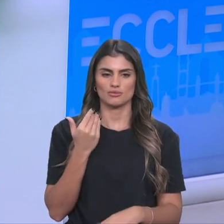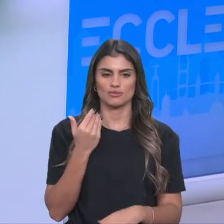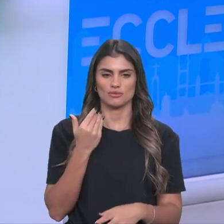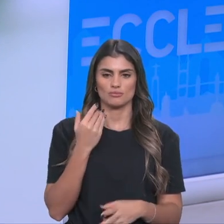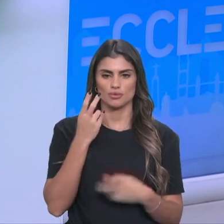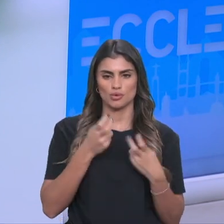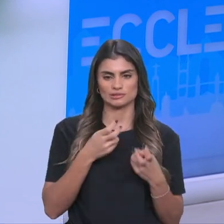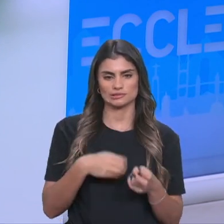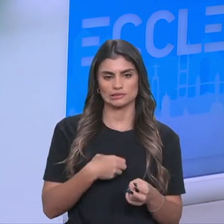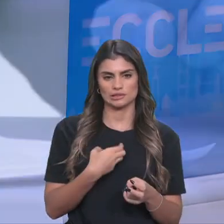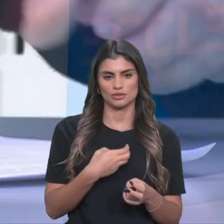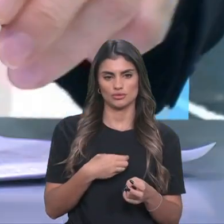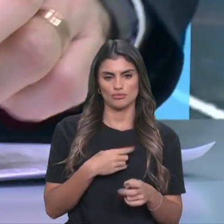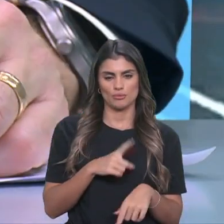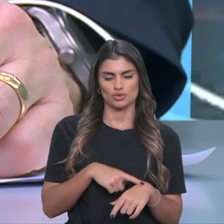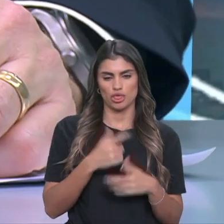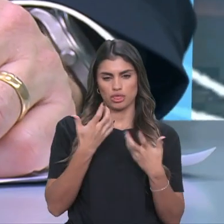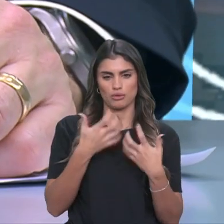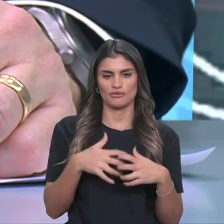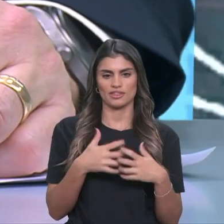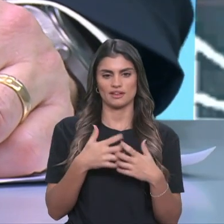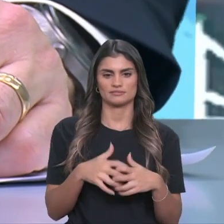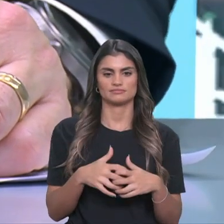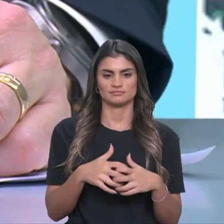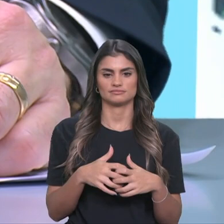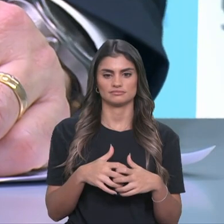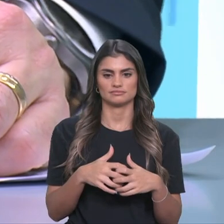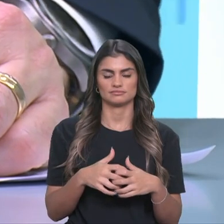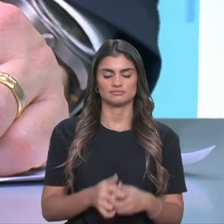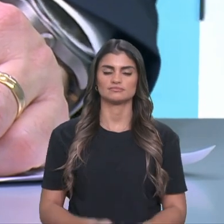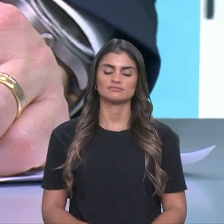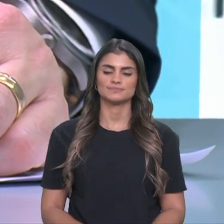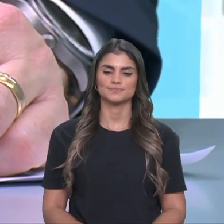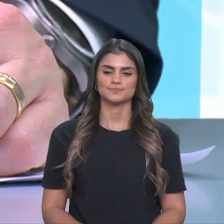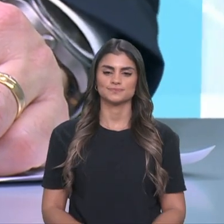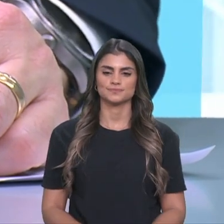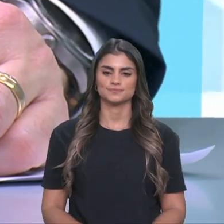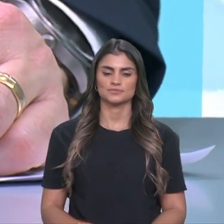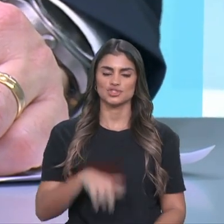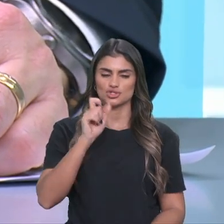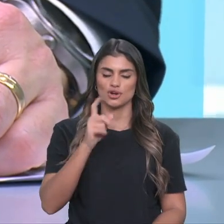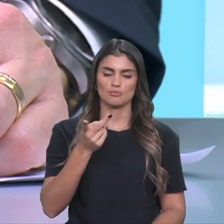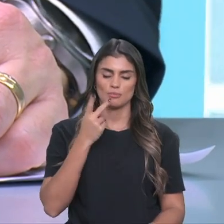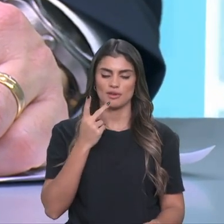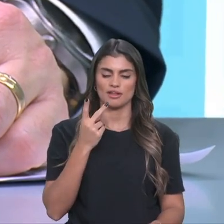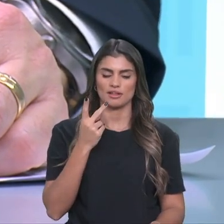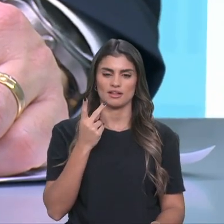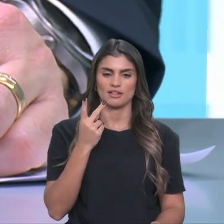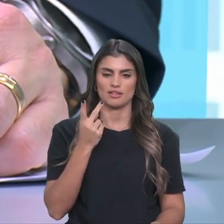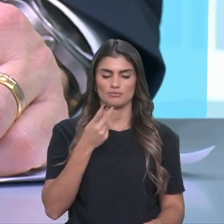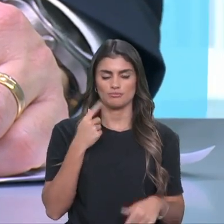Sentido em Tempos de Incerteza. De alguma forma autobiográfico, não de uma vida, mas